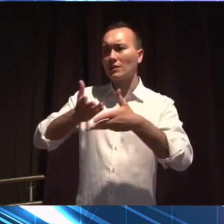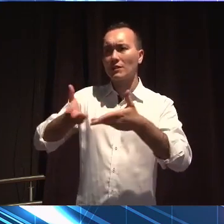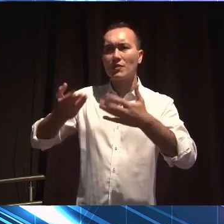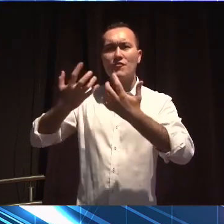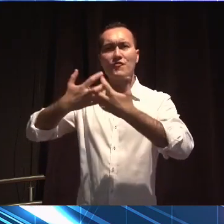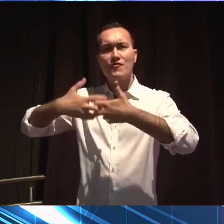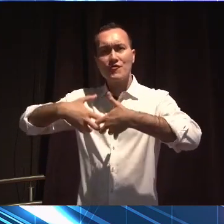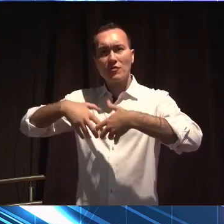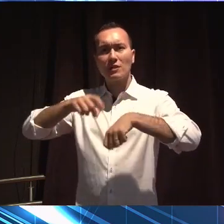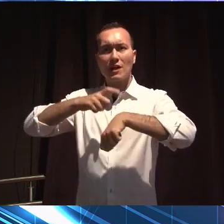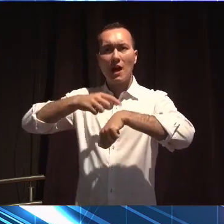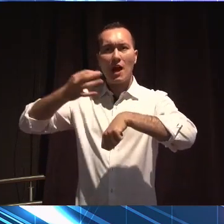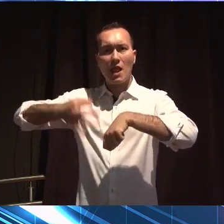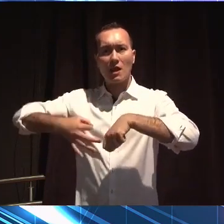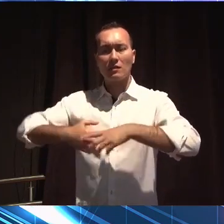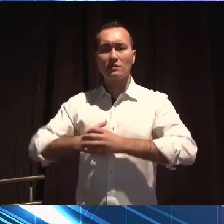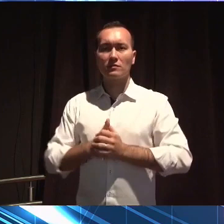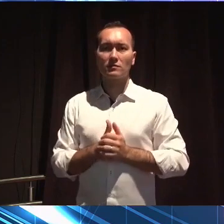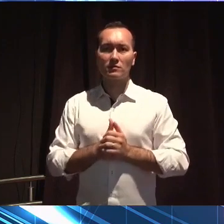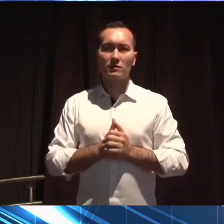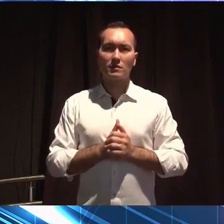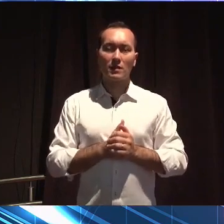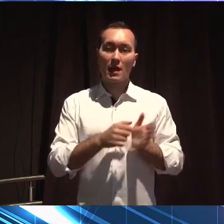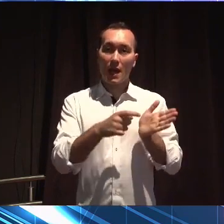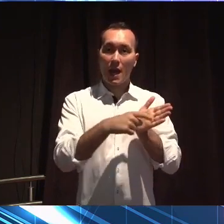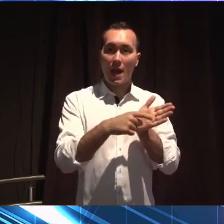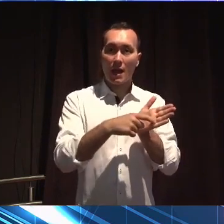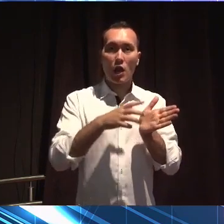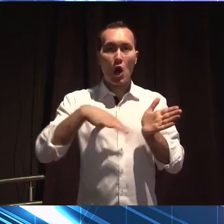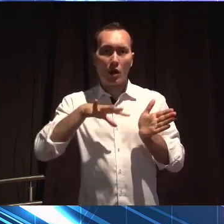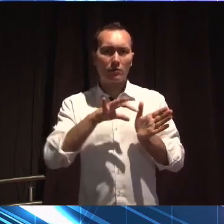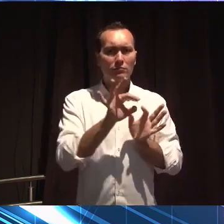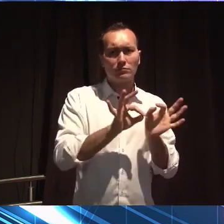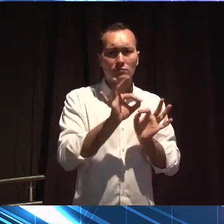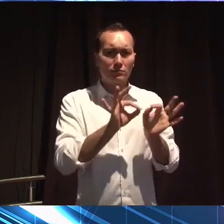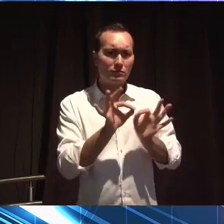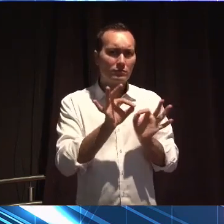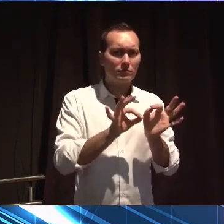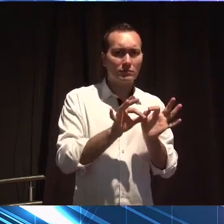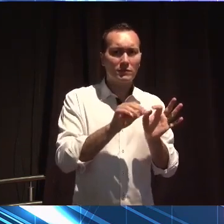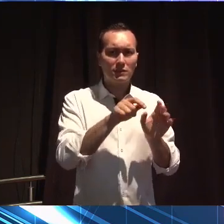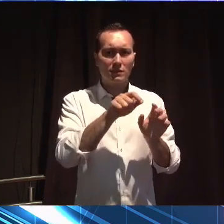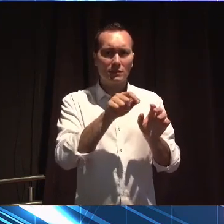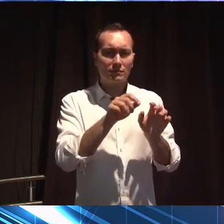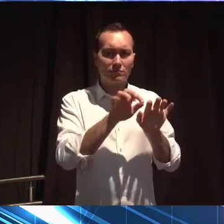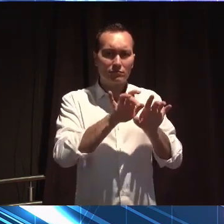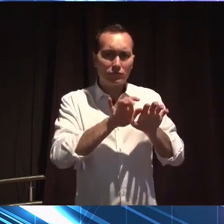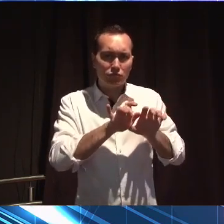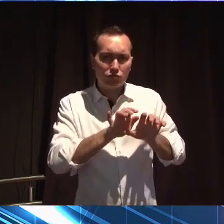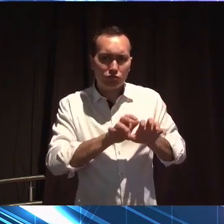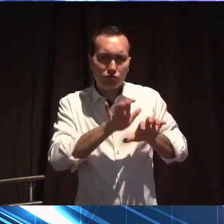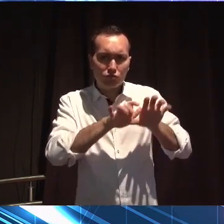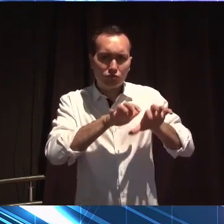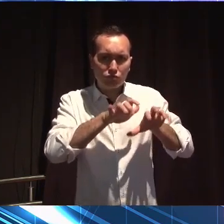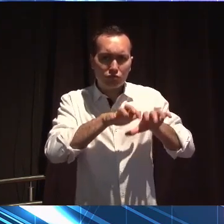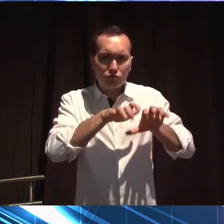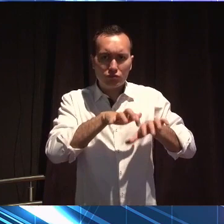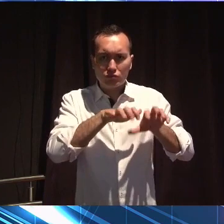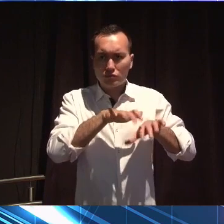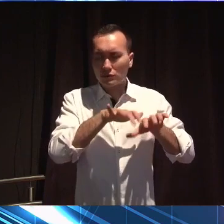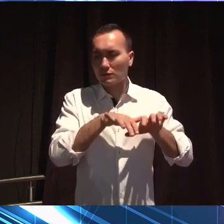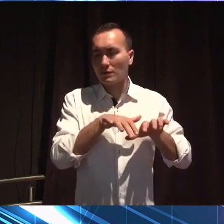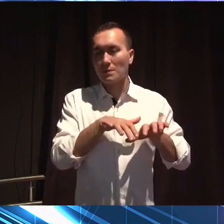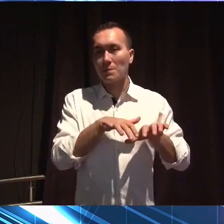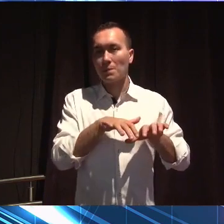a ter uma informação muito mais acurada em tempo real. E esse é um ponto interessante, porque a singularidade vem exatamente dessa visão de que você não